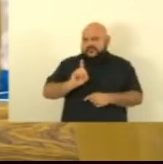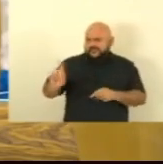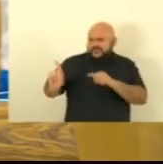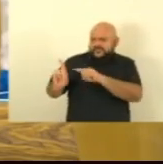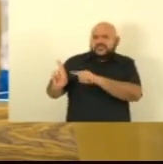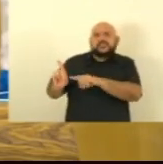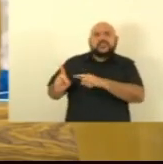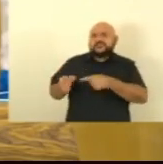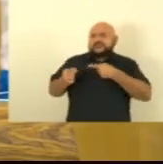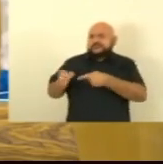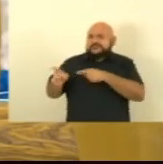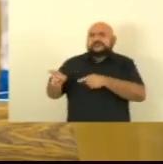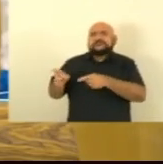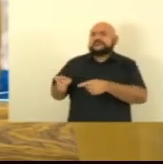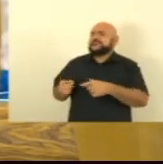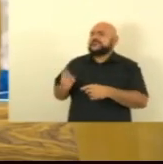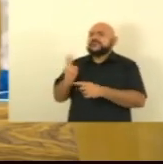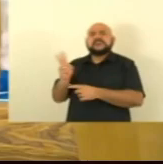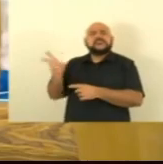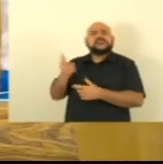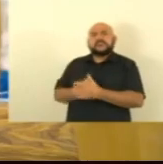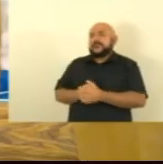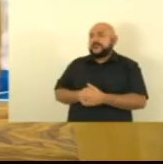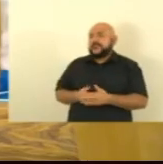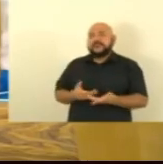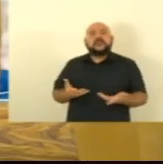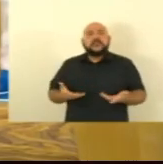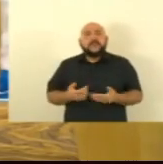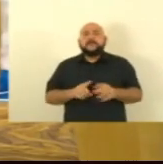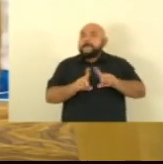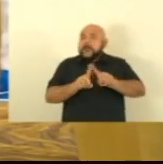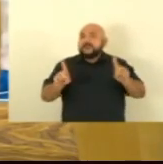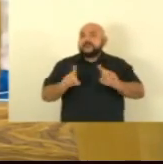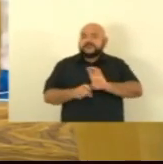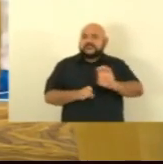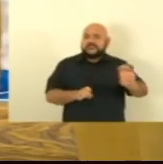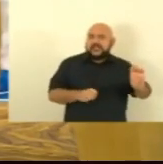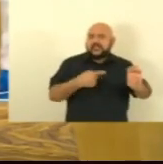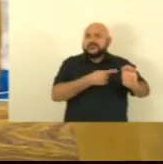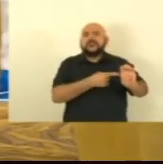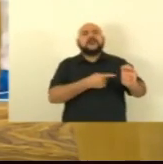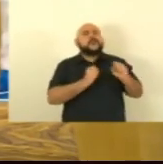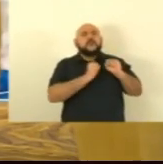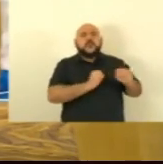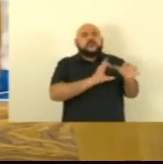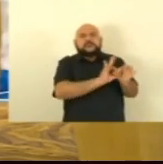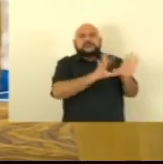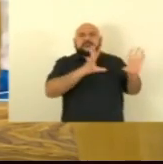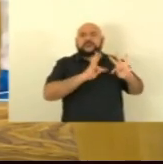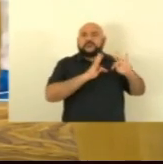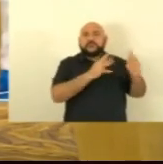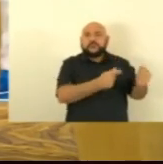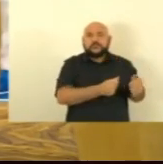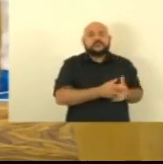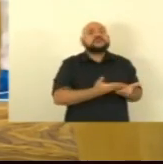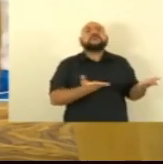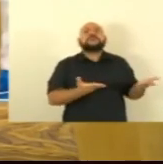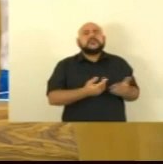fosse criminosa, enquanto a esquerda pode tudo? Na última semana eu fui na invasão terrorista do